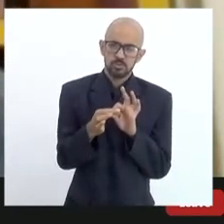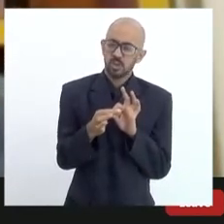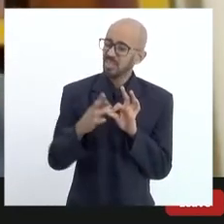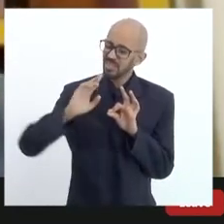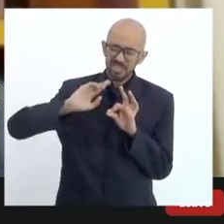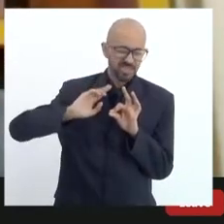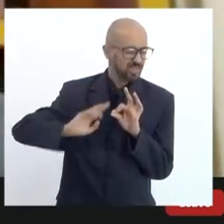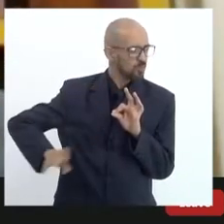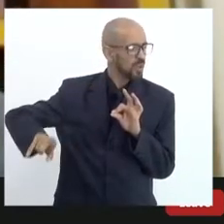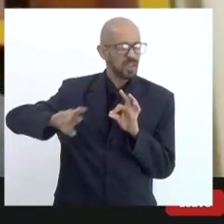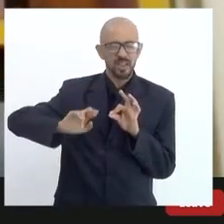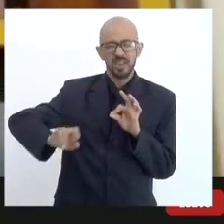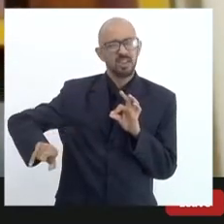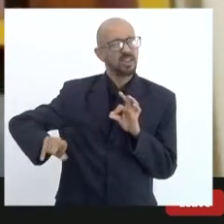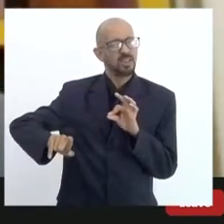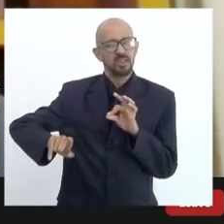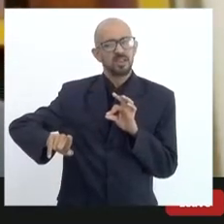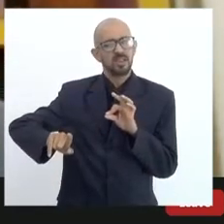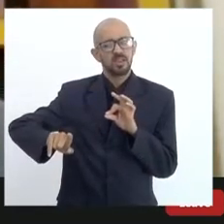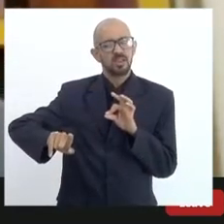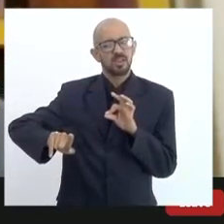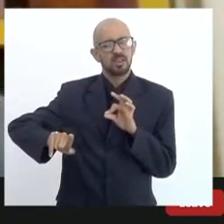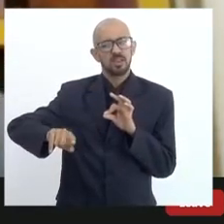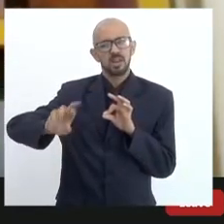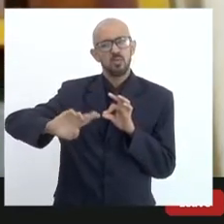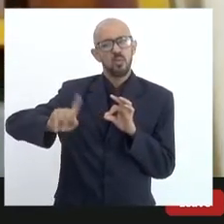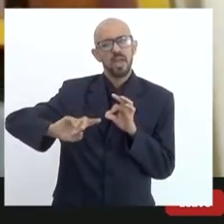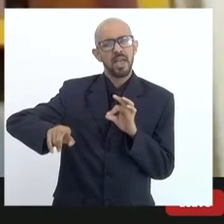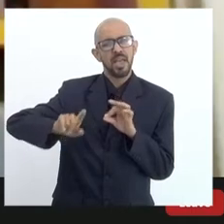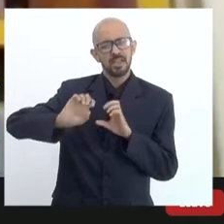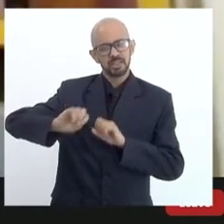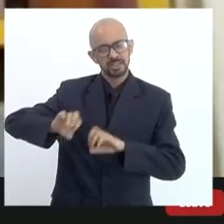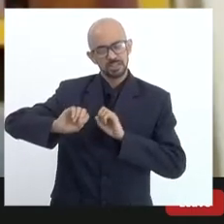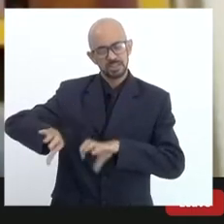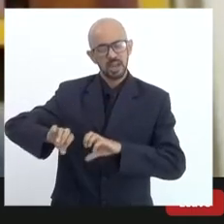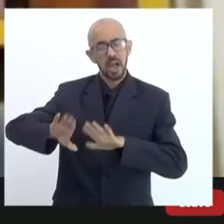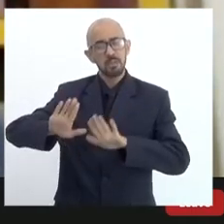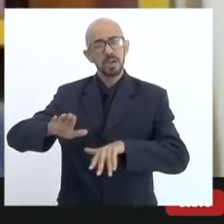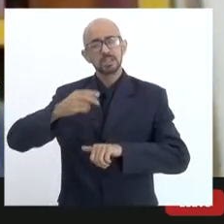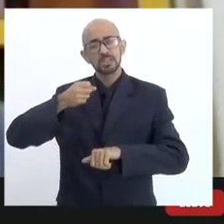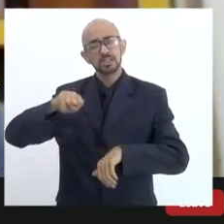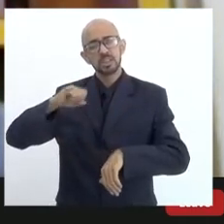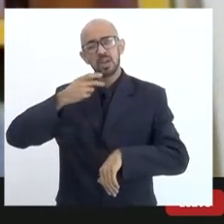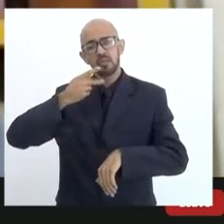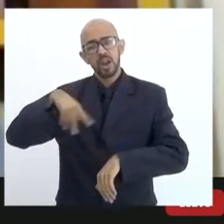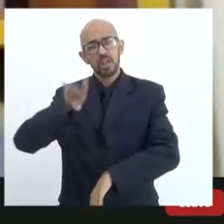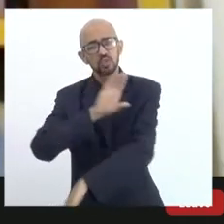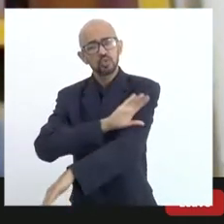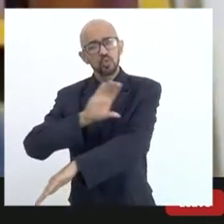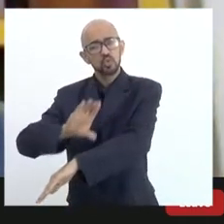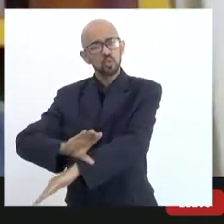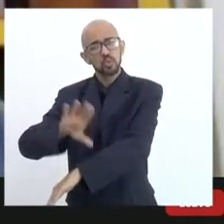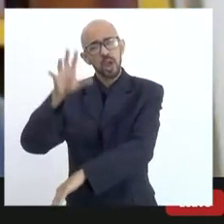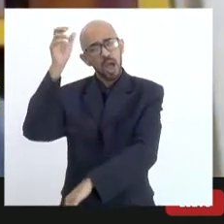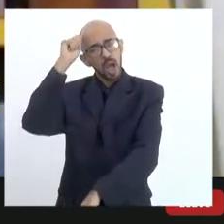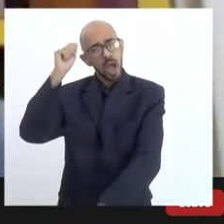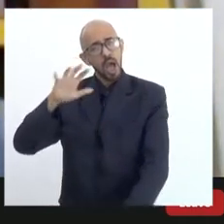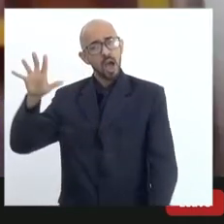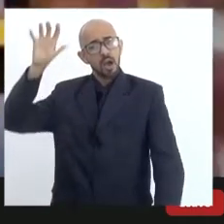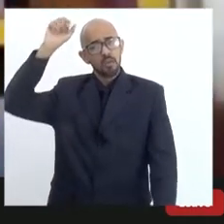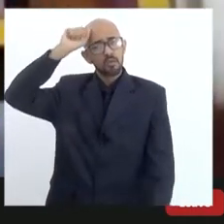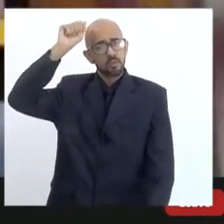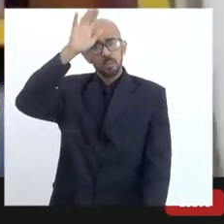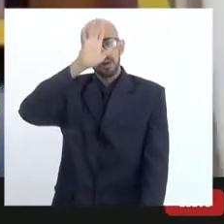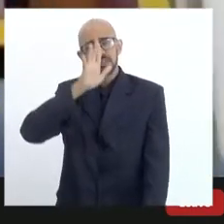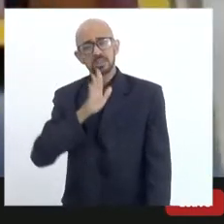ver com religião. Não é ensinar ninguém a religião, mas estamos falando de cultura, né? E cultura africana ou afro-brasileira, é óbvio que a gente